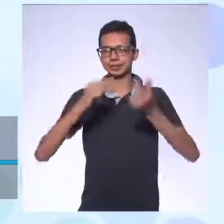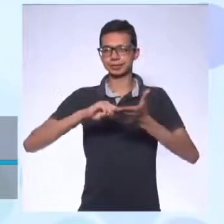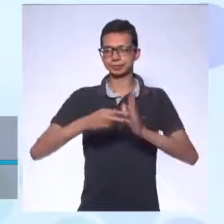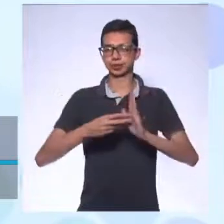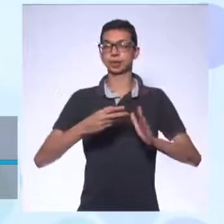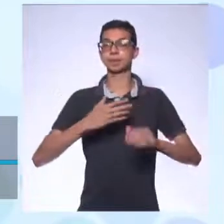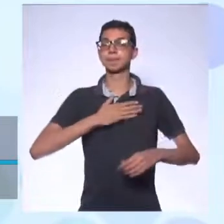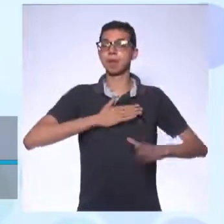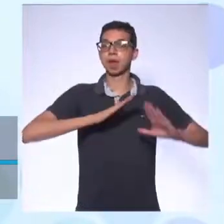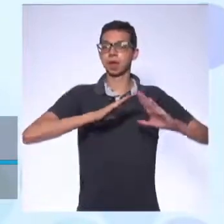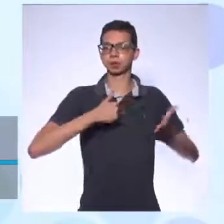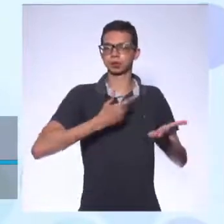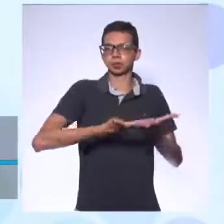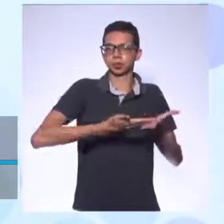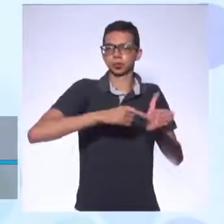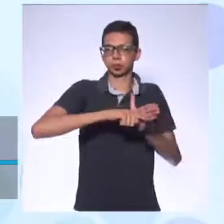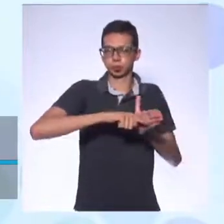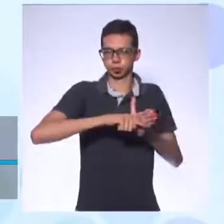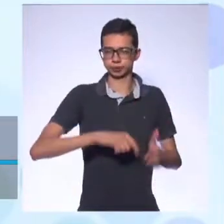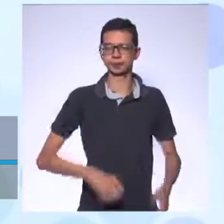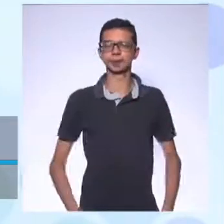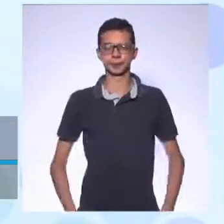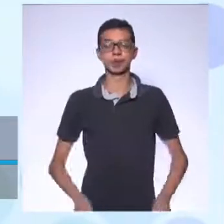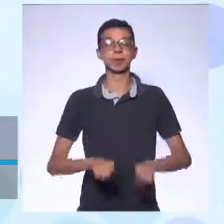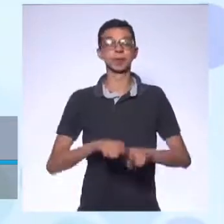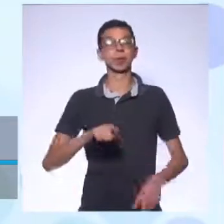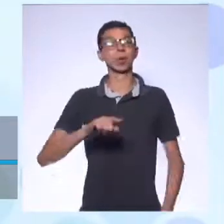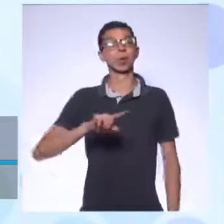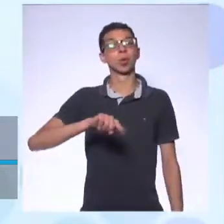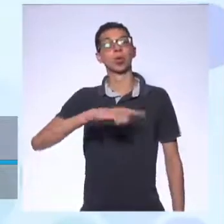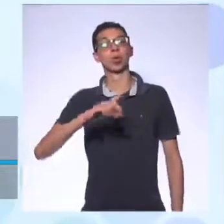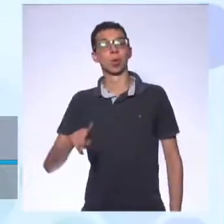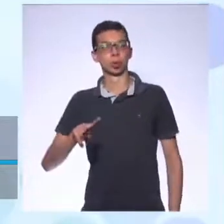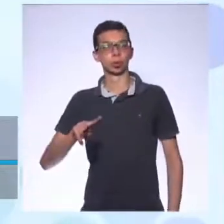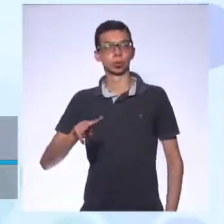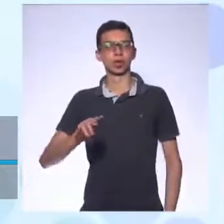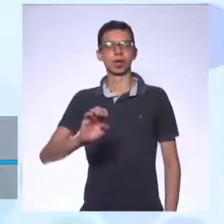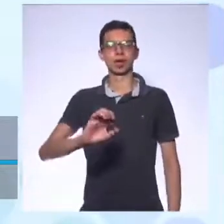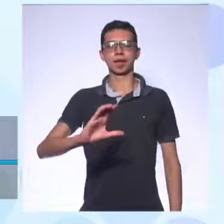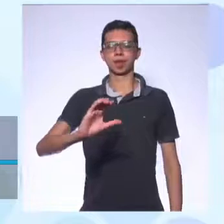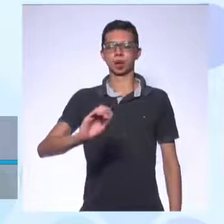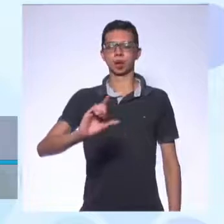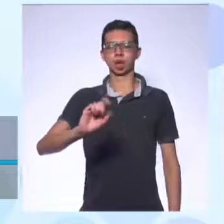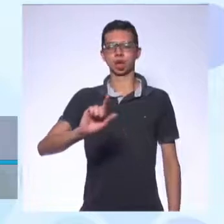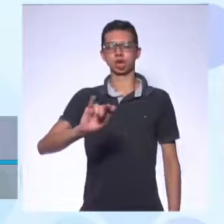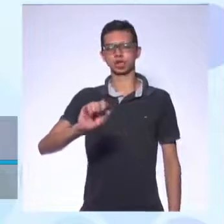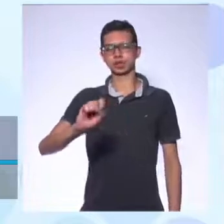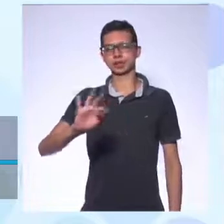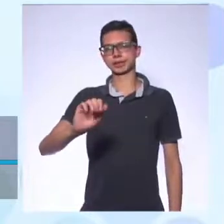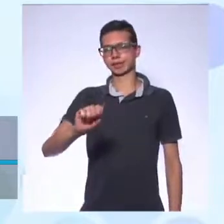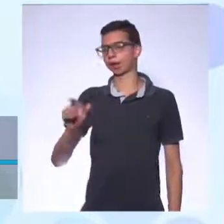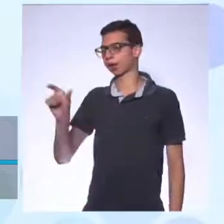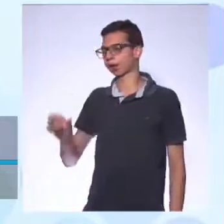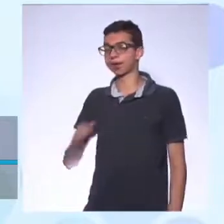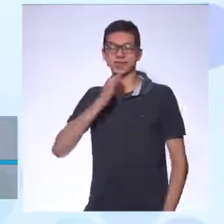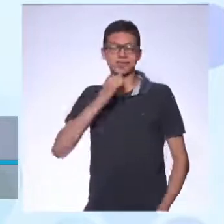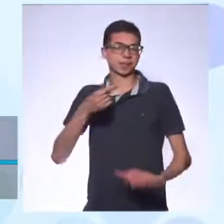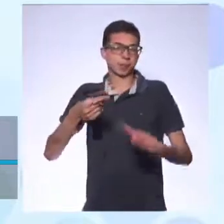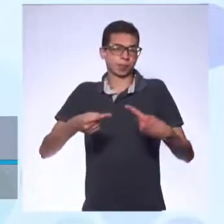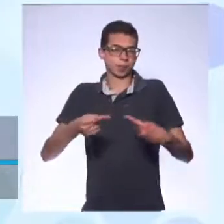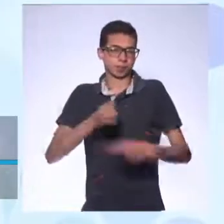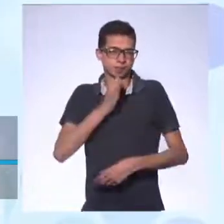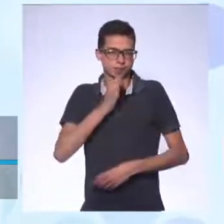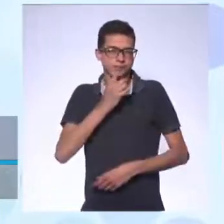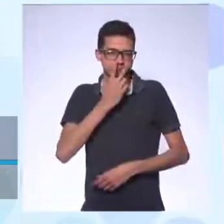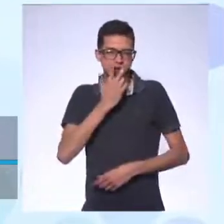casa. Né? E você tem o ecologista, aquele que é o engajado politicamente, que vai lá abraçar a árvore, etc. Tal. Então esse